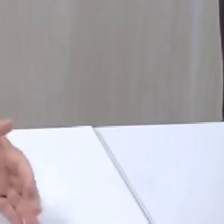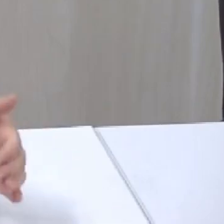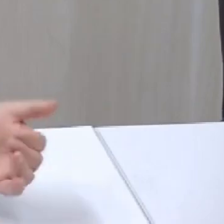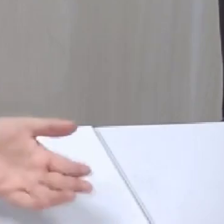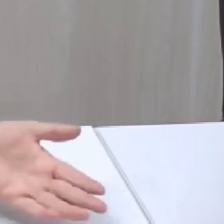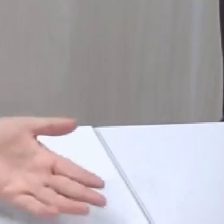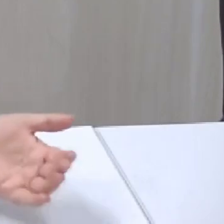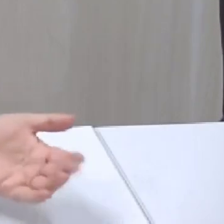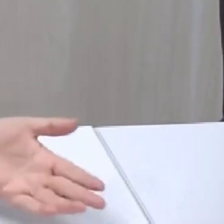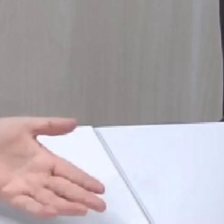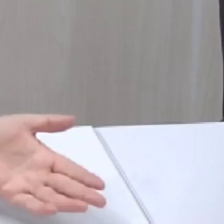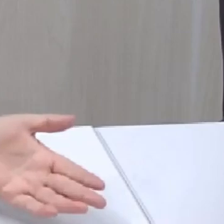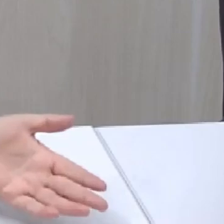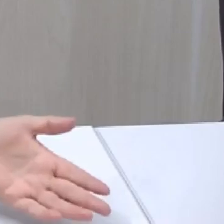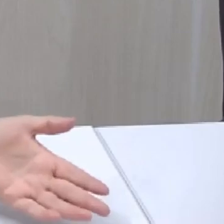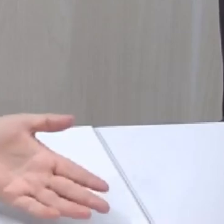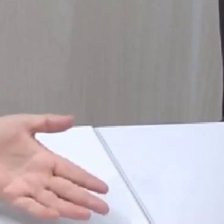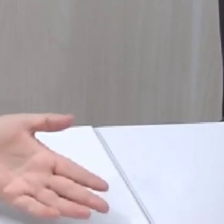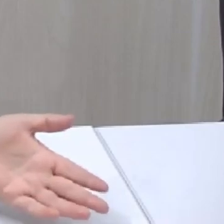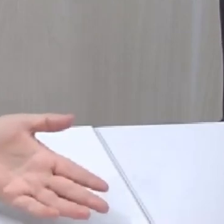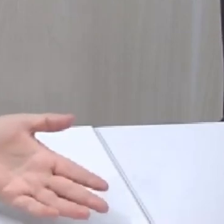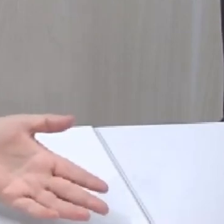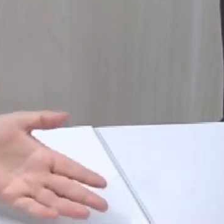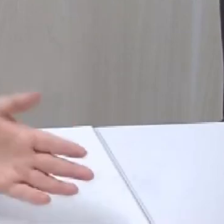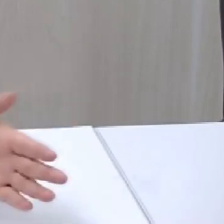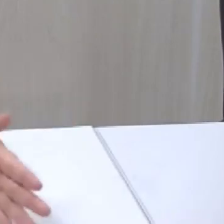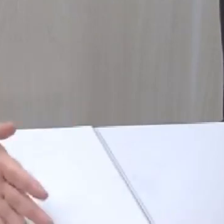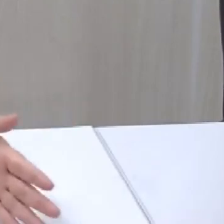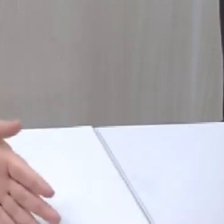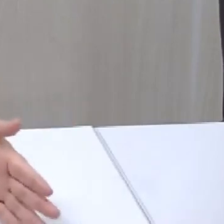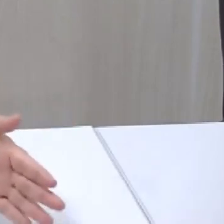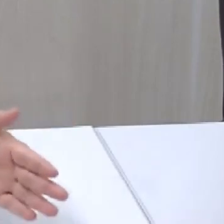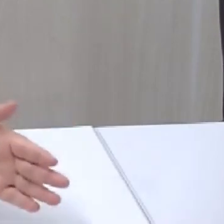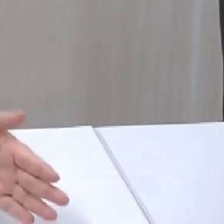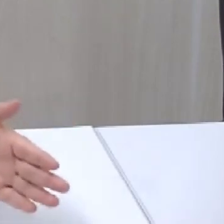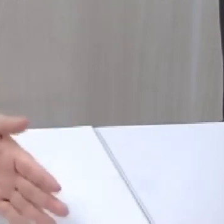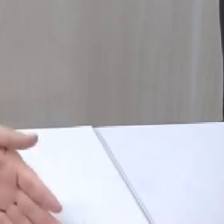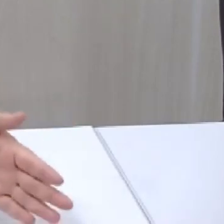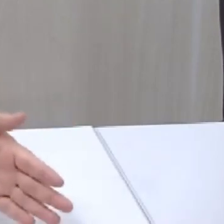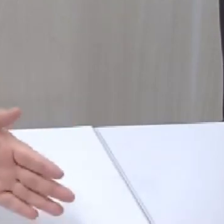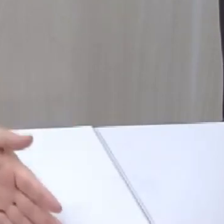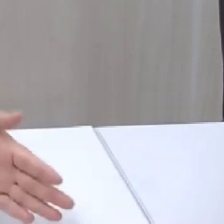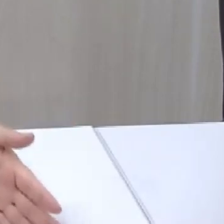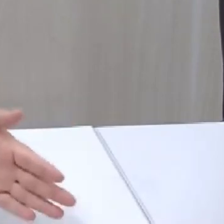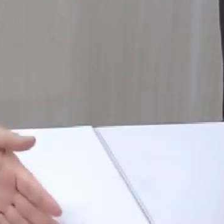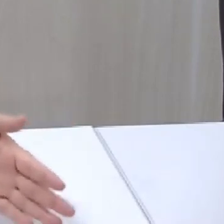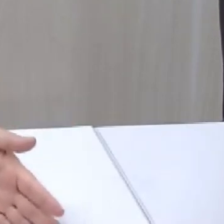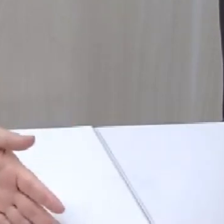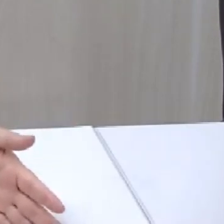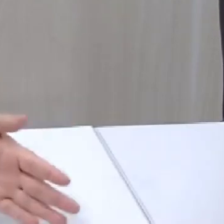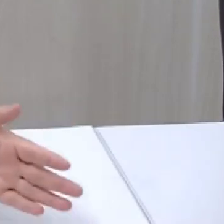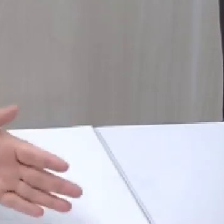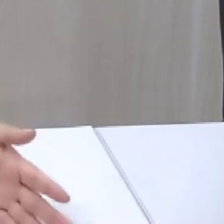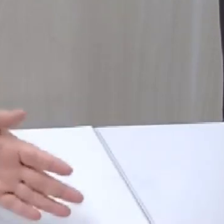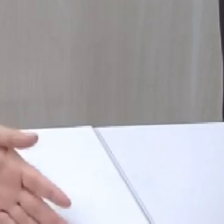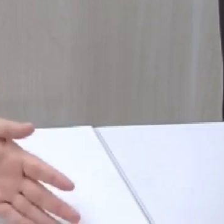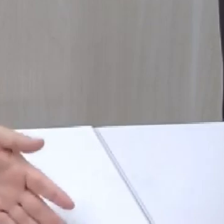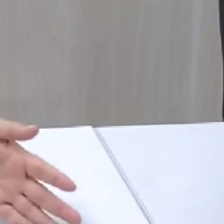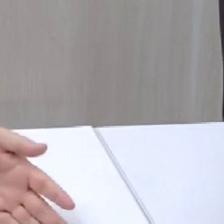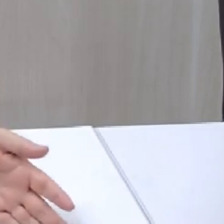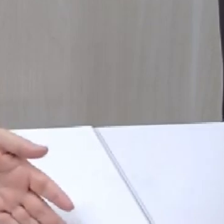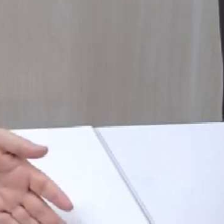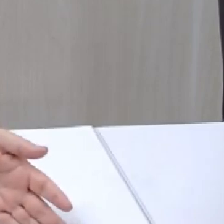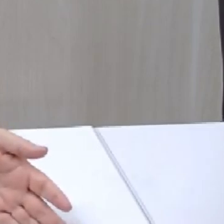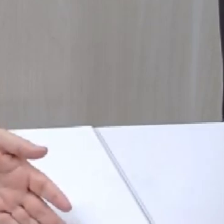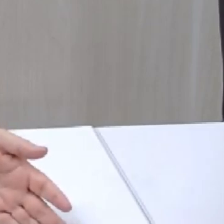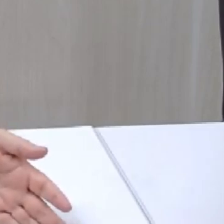os moradores já estão pedindo isso há um ano e meio. E o Ministério Público está fazendo essa solicitação, pedindo desde dezembro